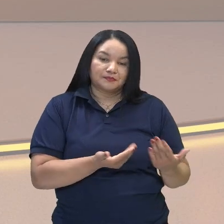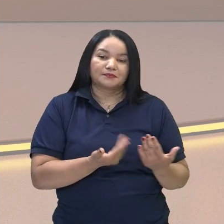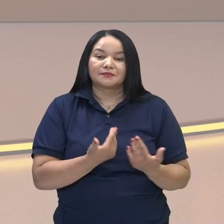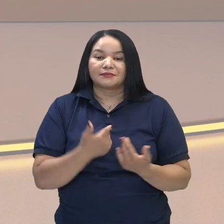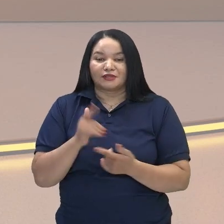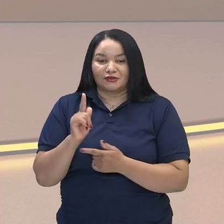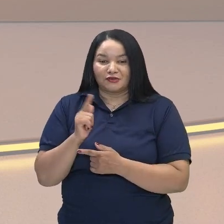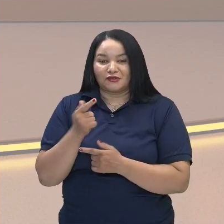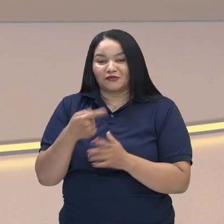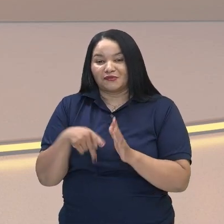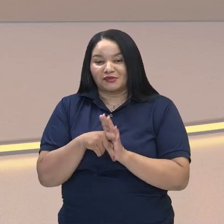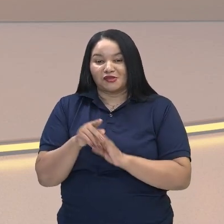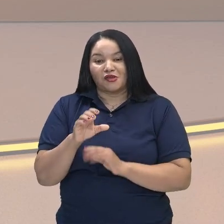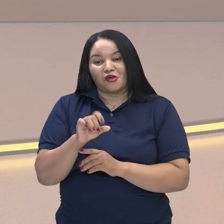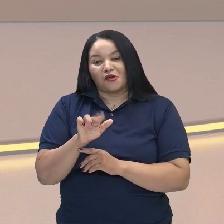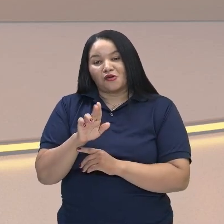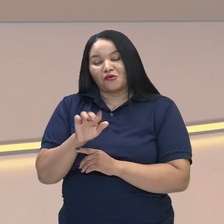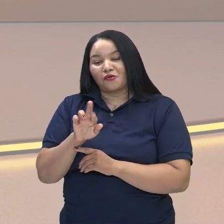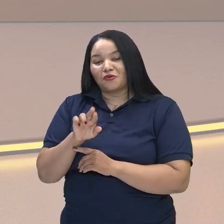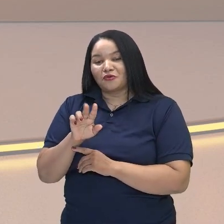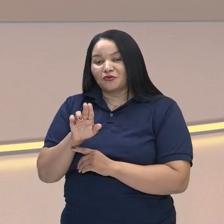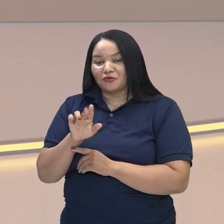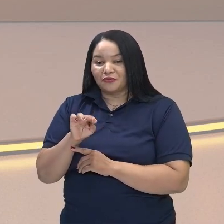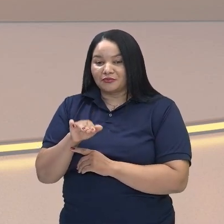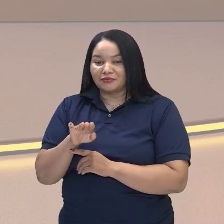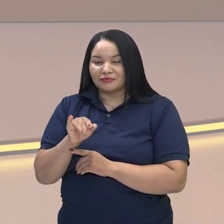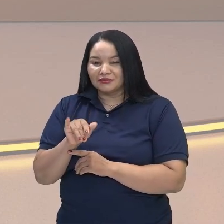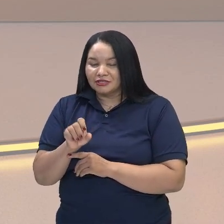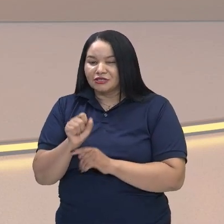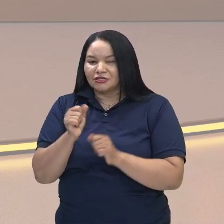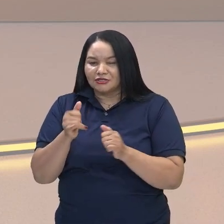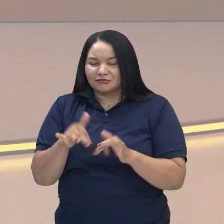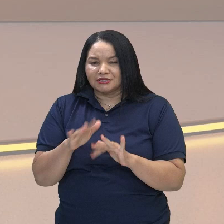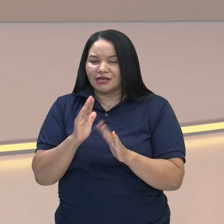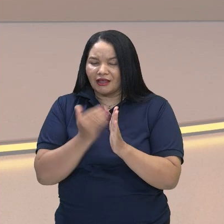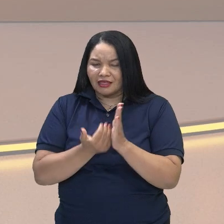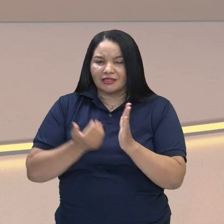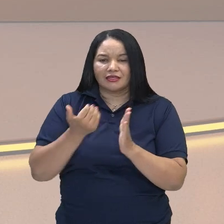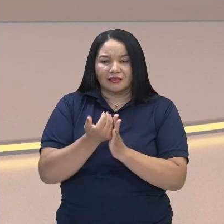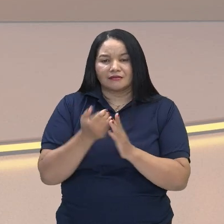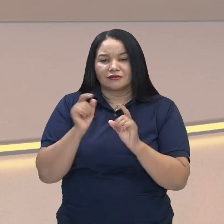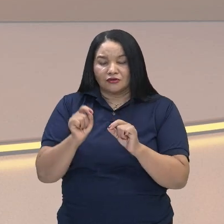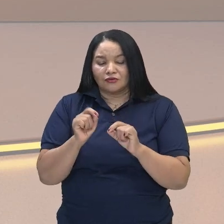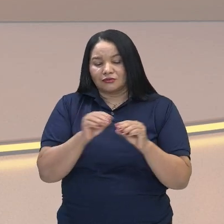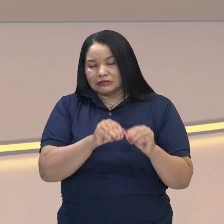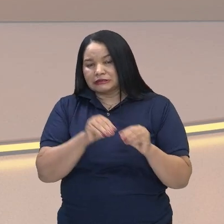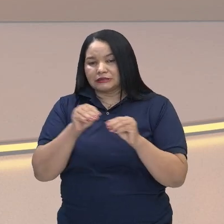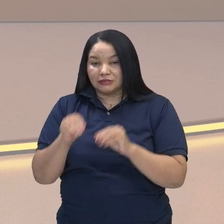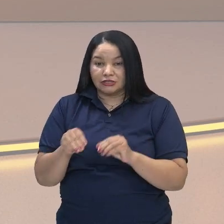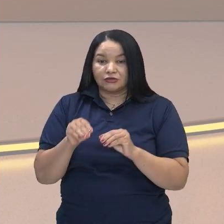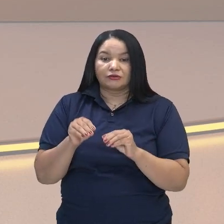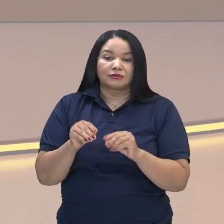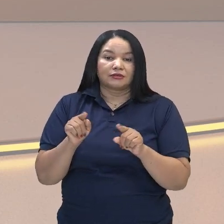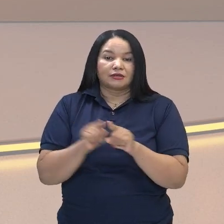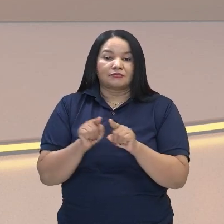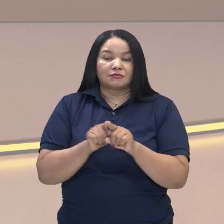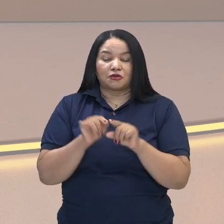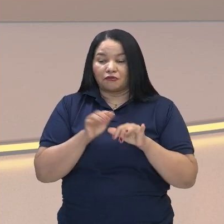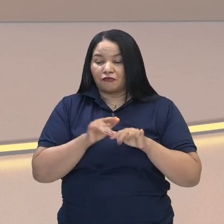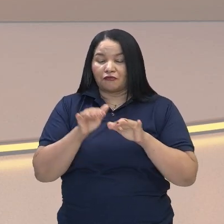curumim, para explicar um pouco mais para a gente essa relação aí de deslocamento, desses